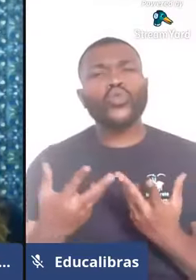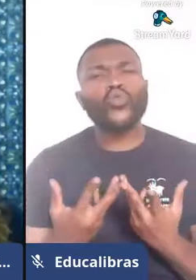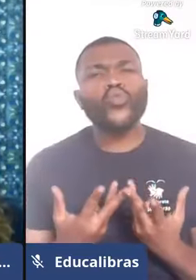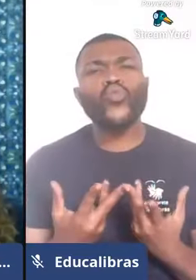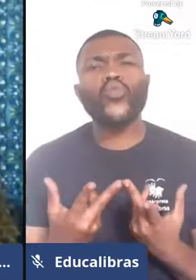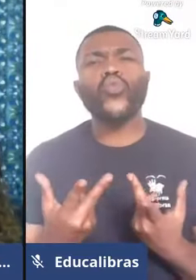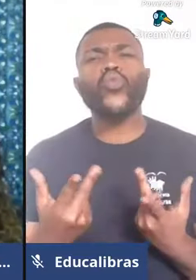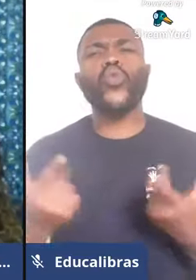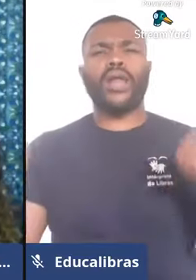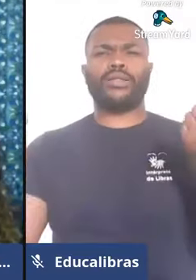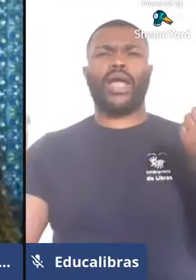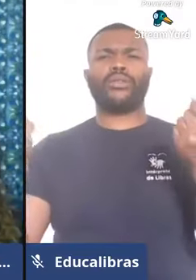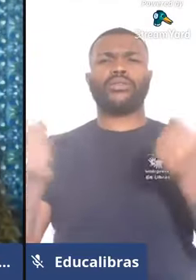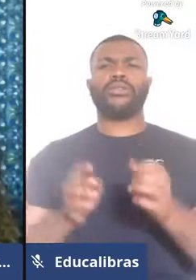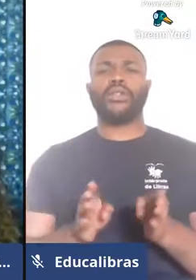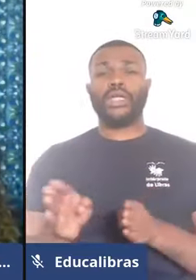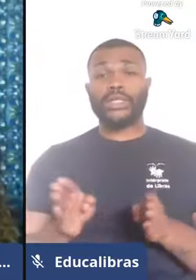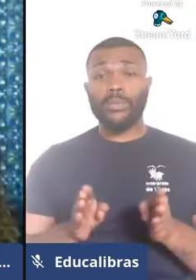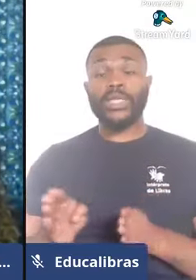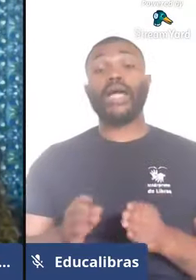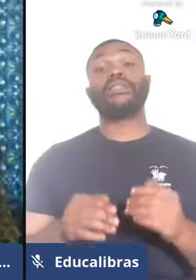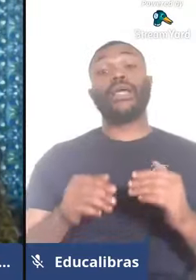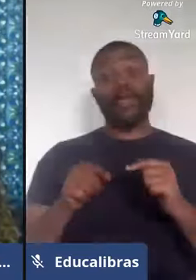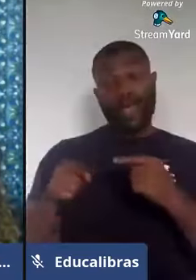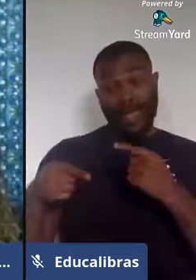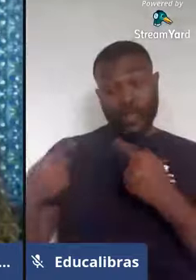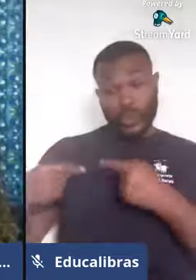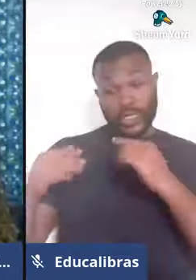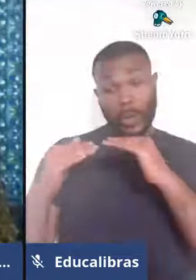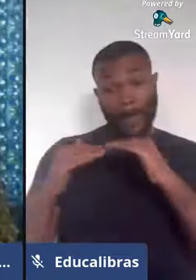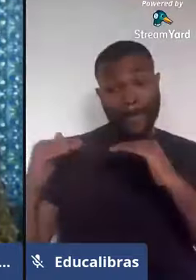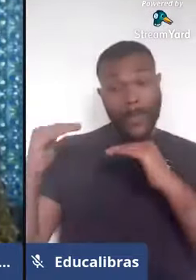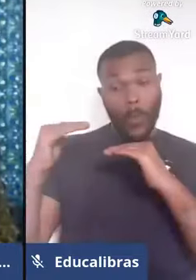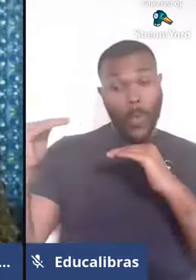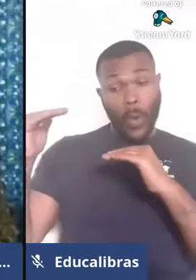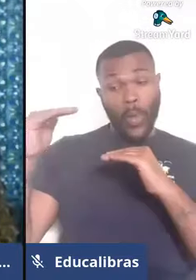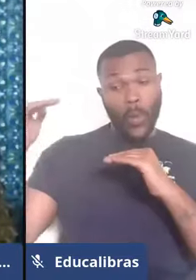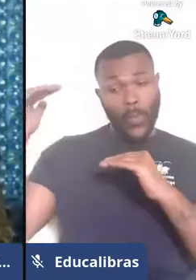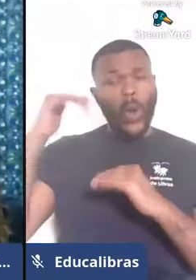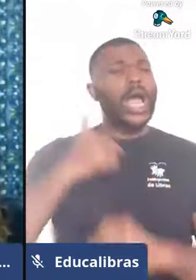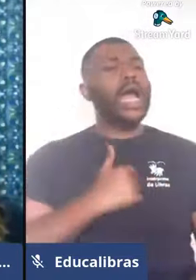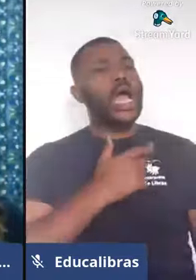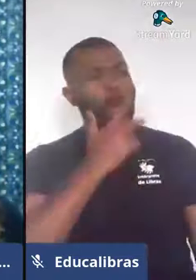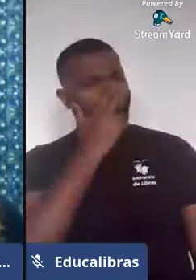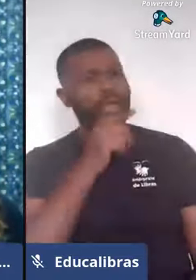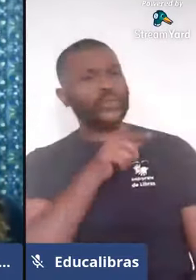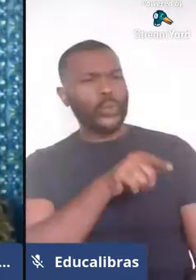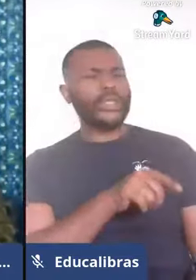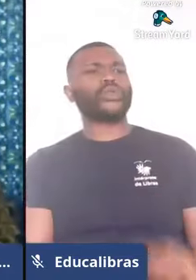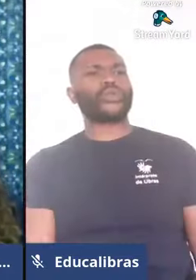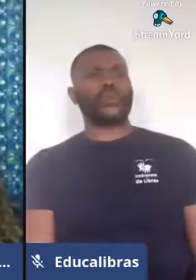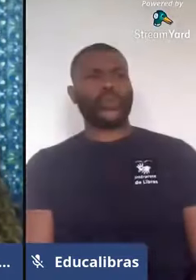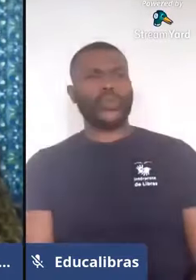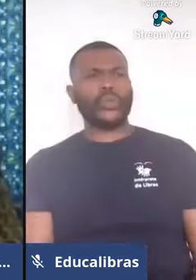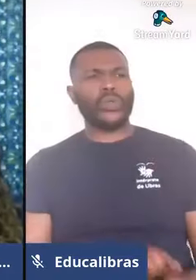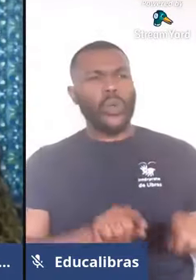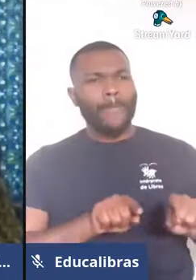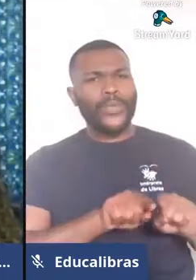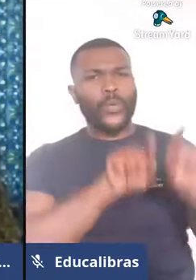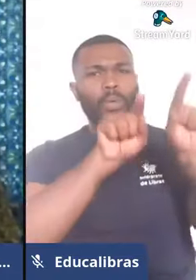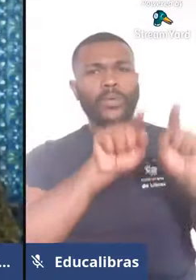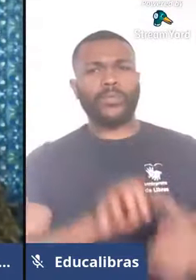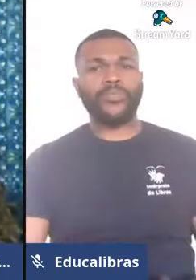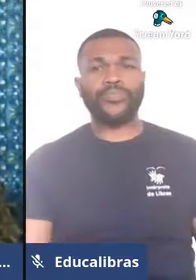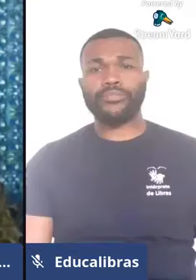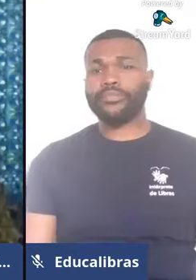que é uma discussão mais sofisticada. Sim. E eu acho isso muito positivo, né? Então vamos lá. O que